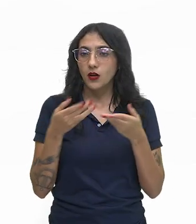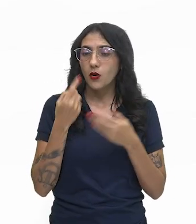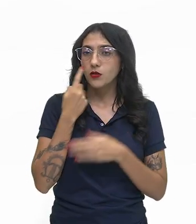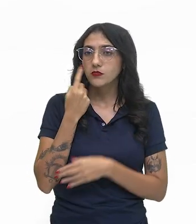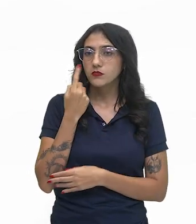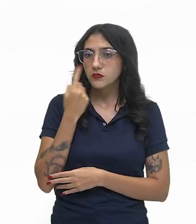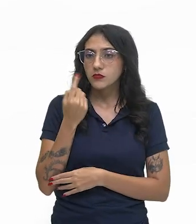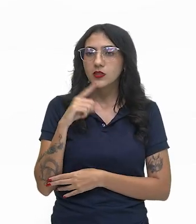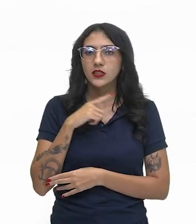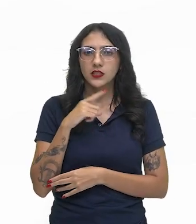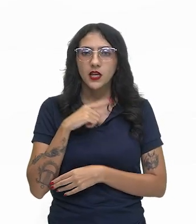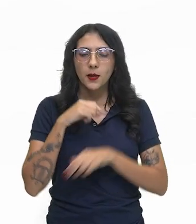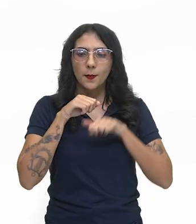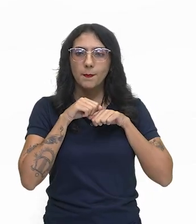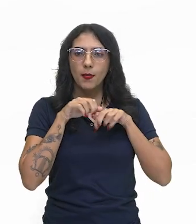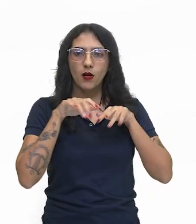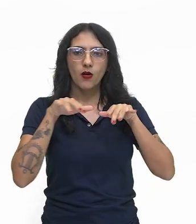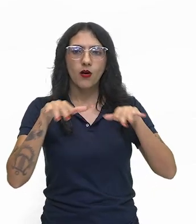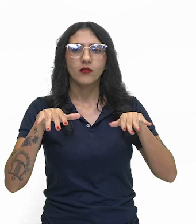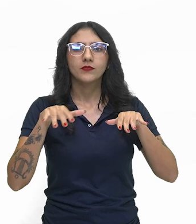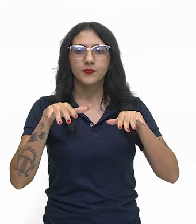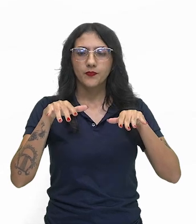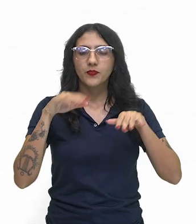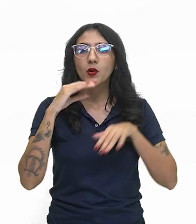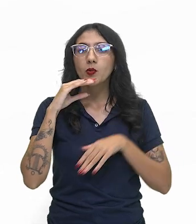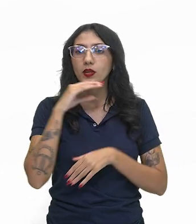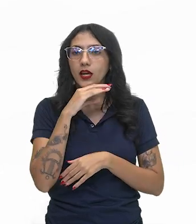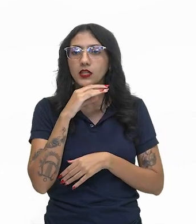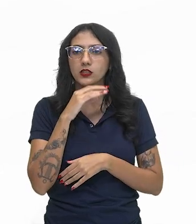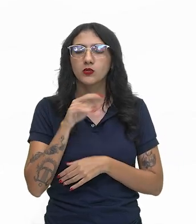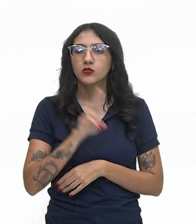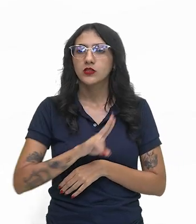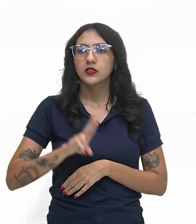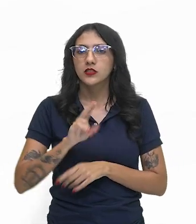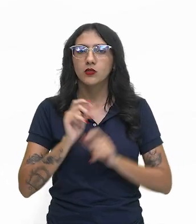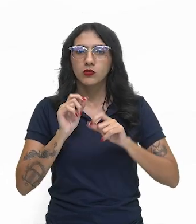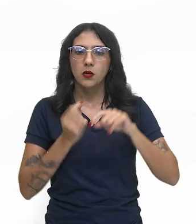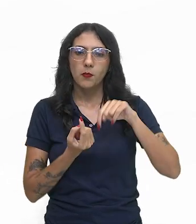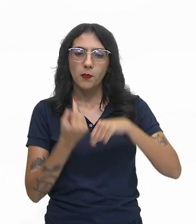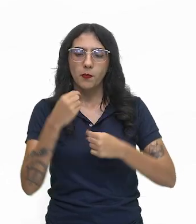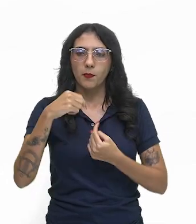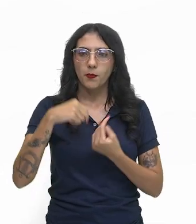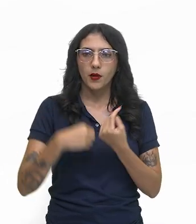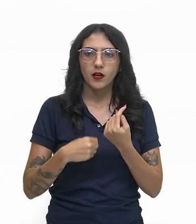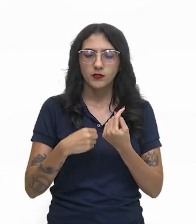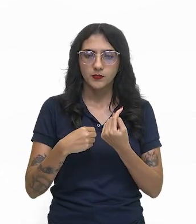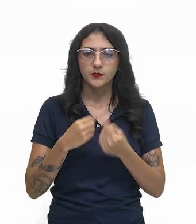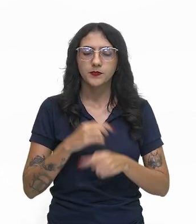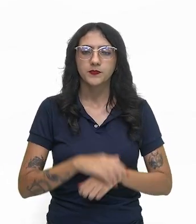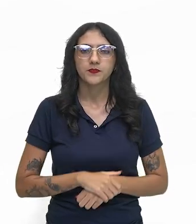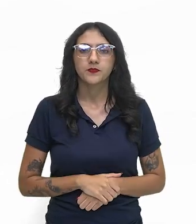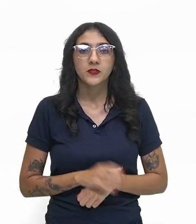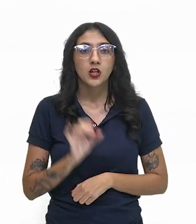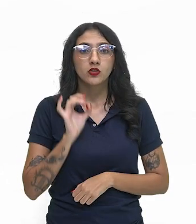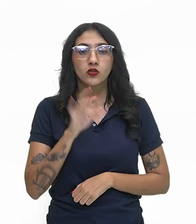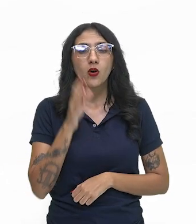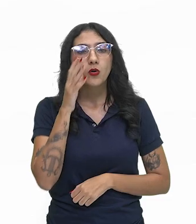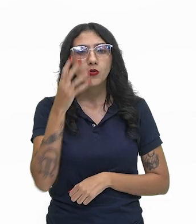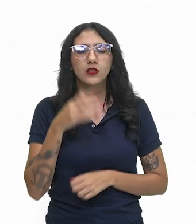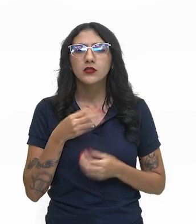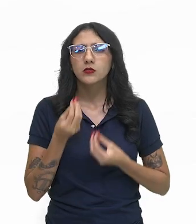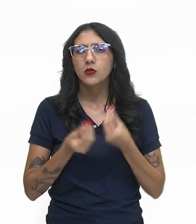a propagação de calor através do transporte de matéria. E ocorre somente